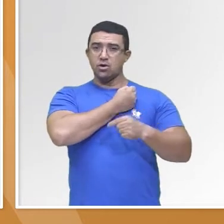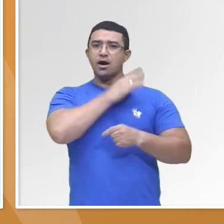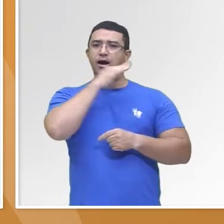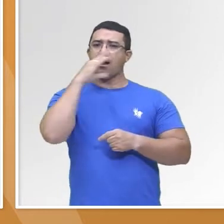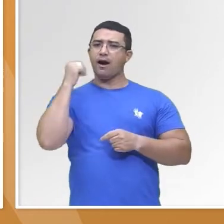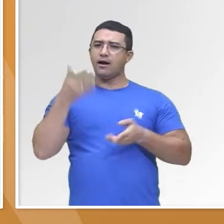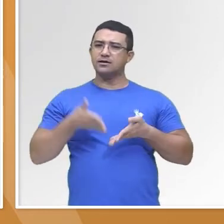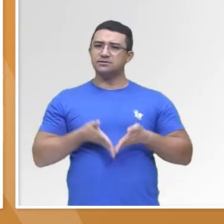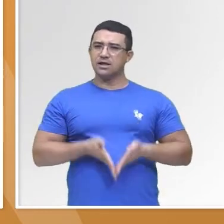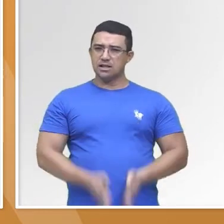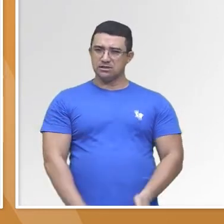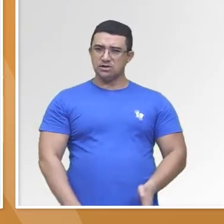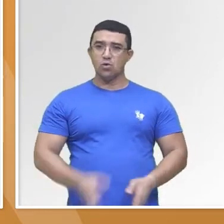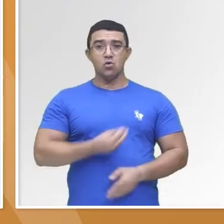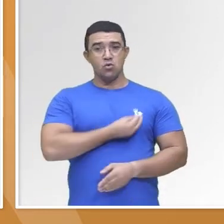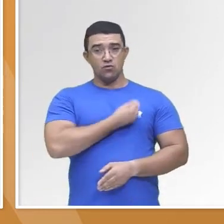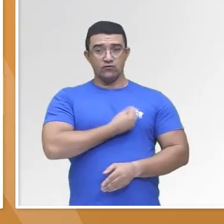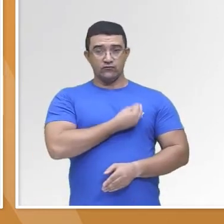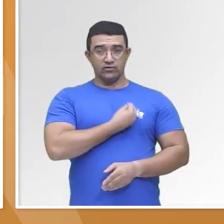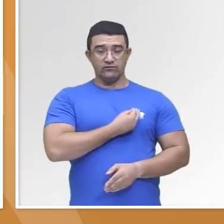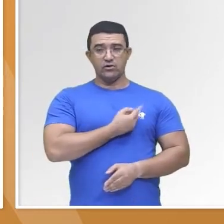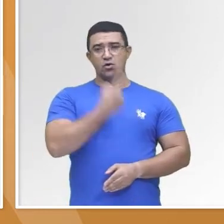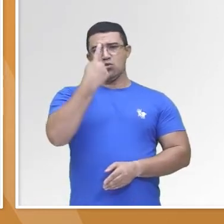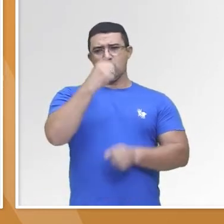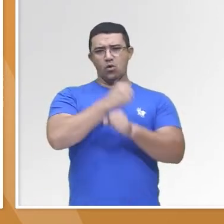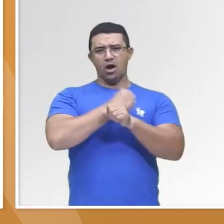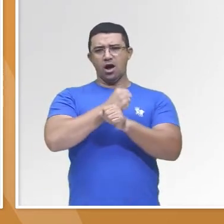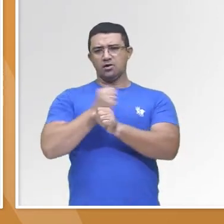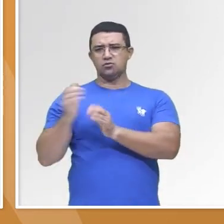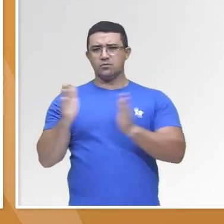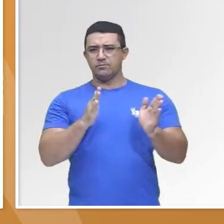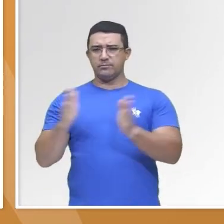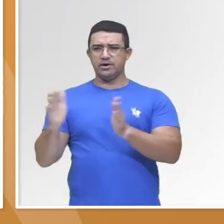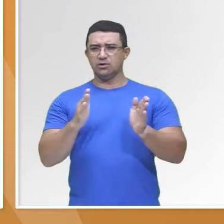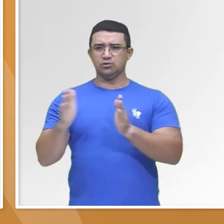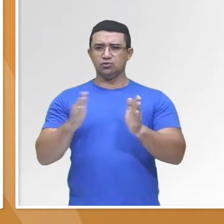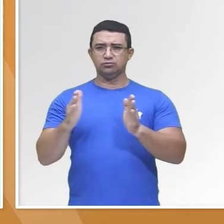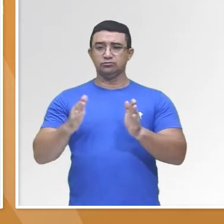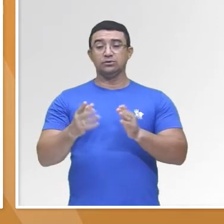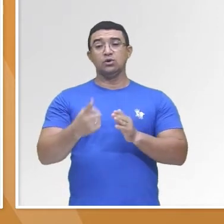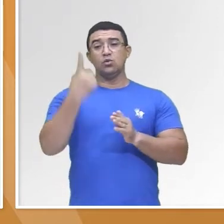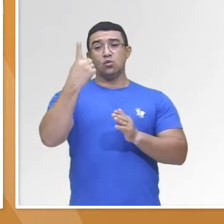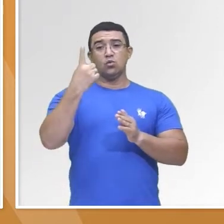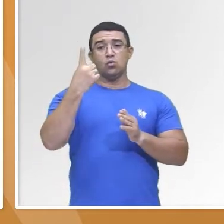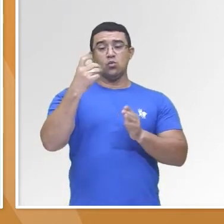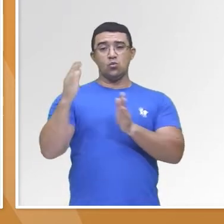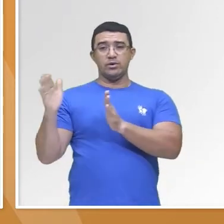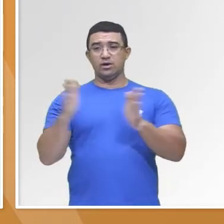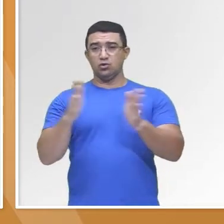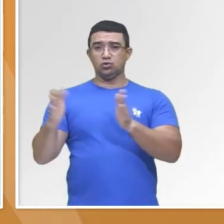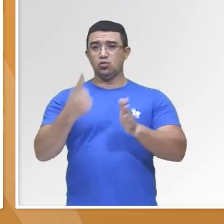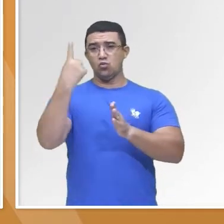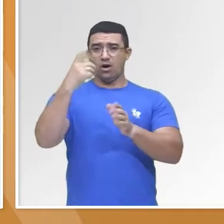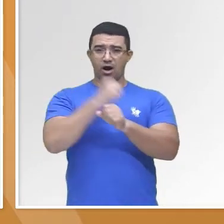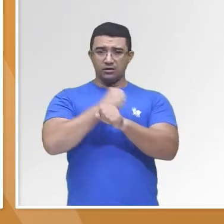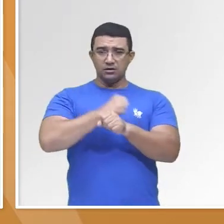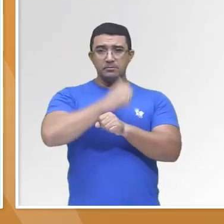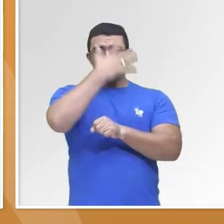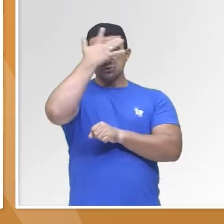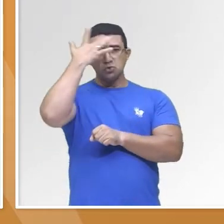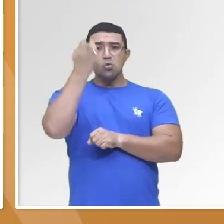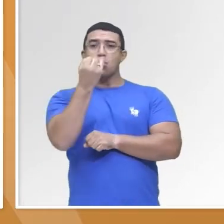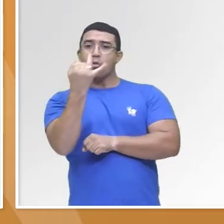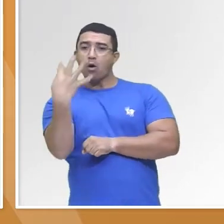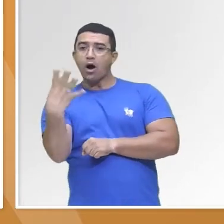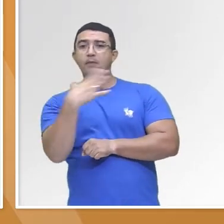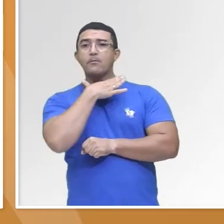que nasceram vivas no período de 1 ano e o número de óbitos registrados aí no período de 1 ano.